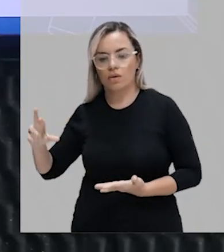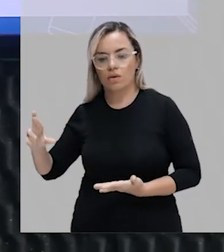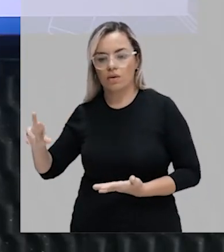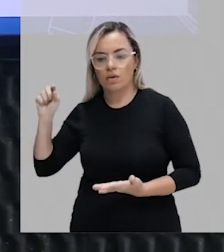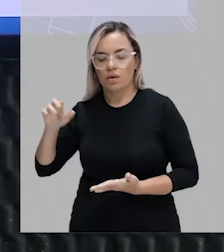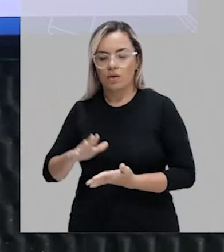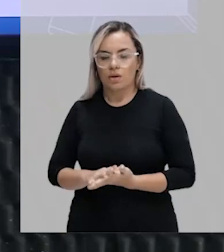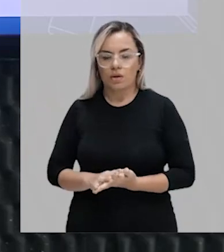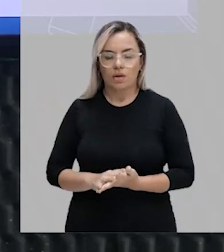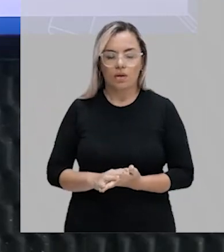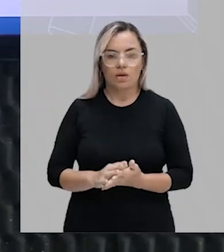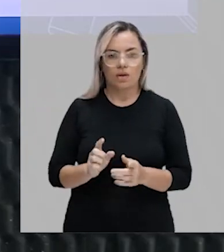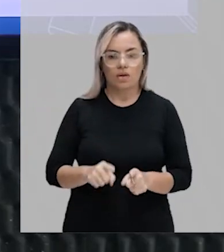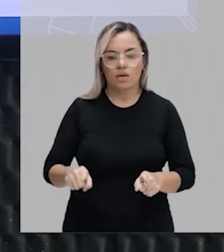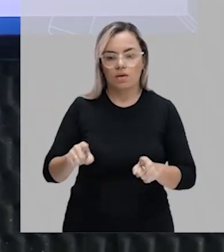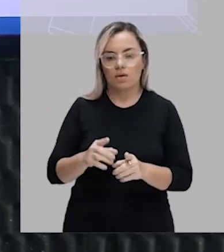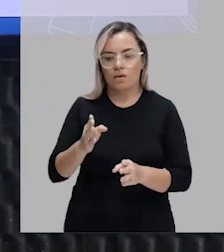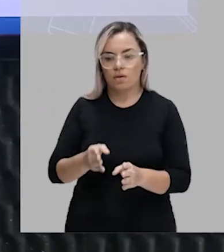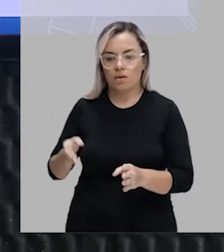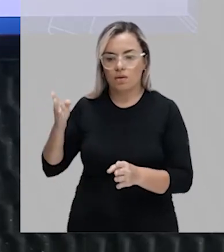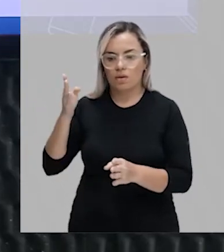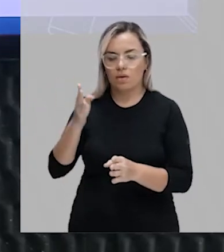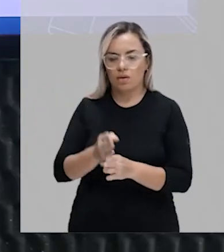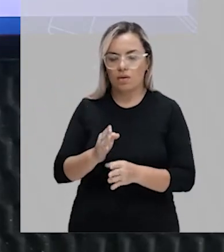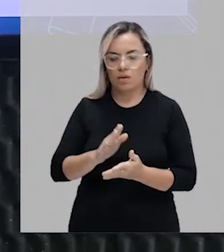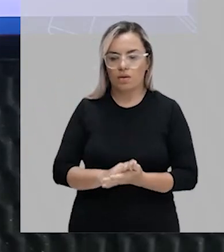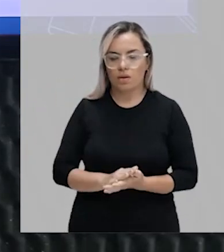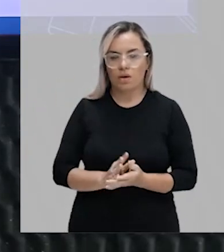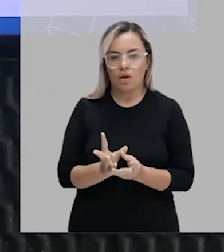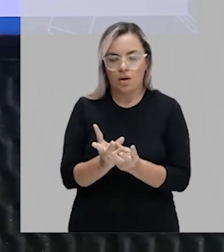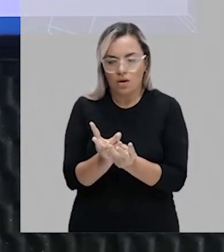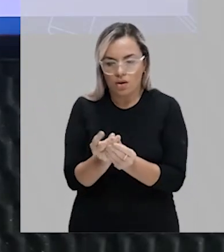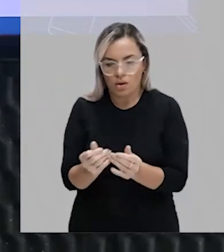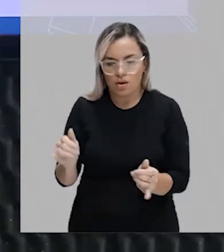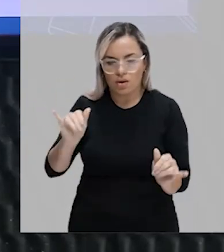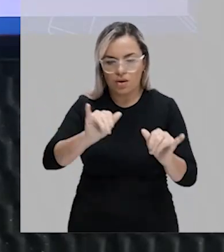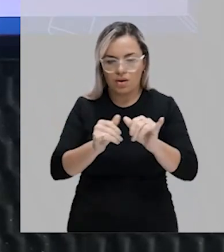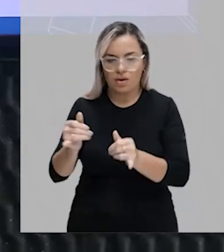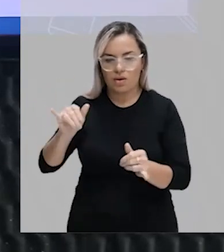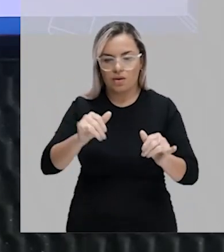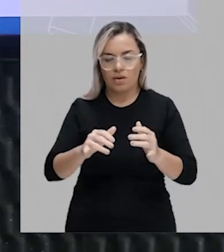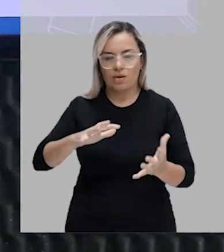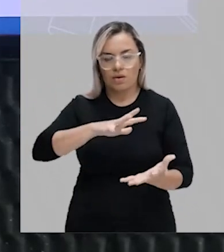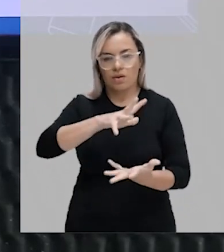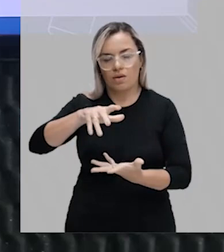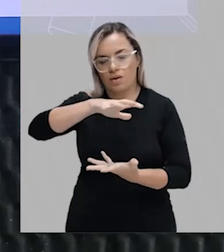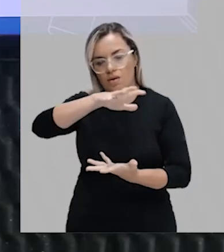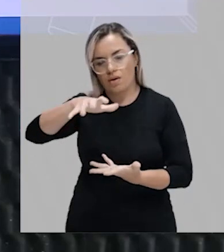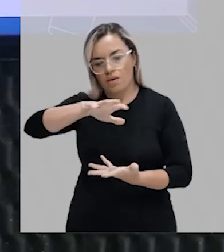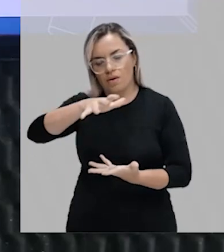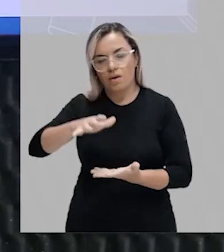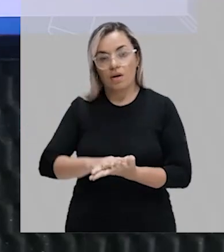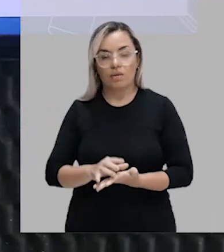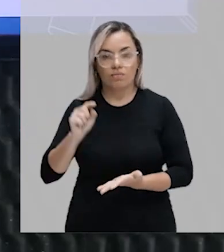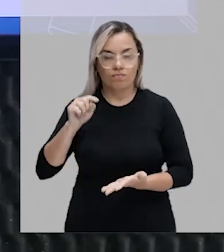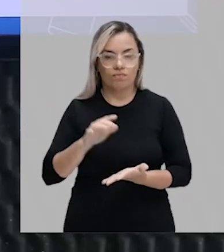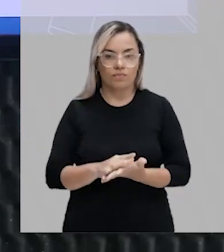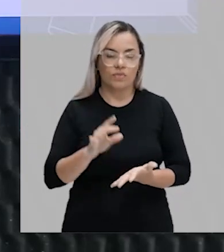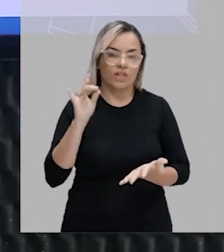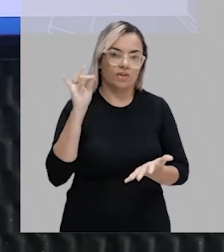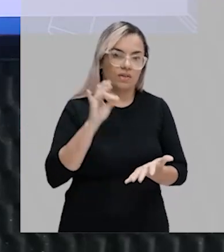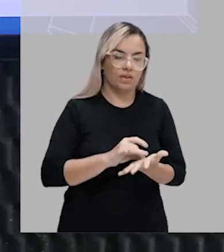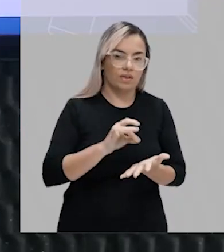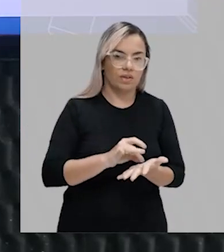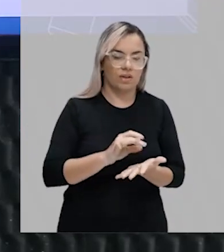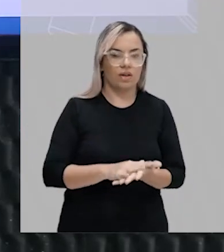composição química da atmosfera primitiva da Terra. Na verdade, o Miller ele pegou uma